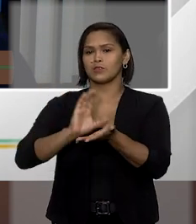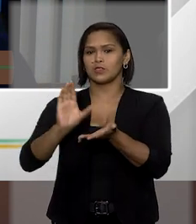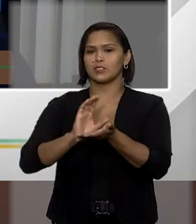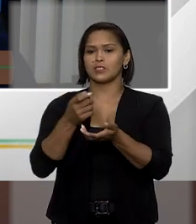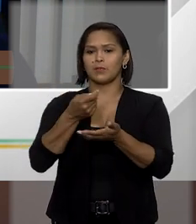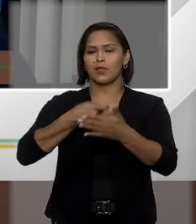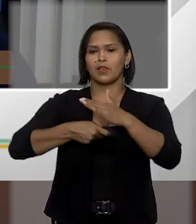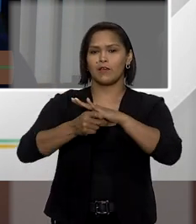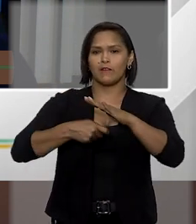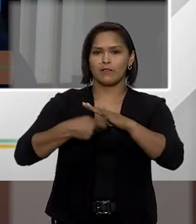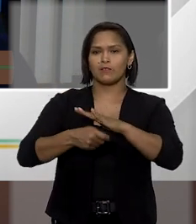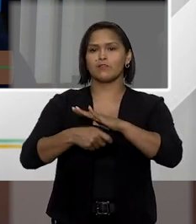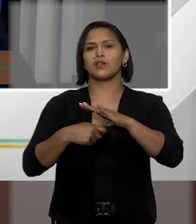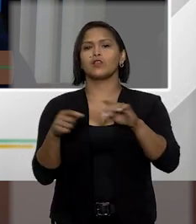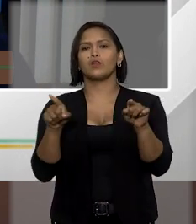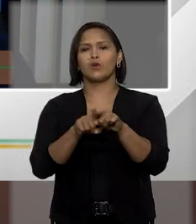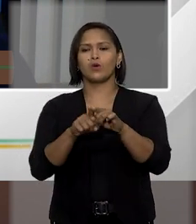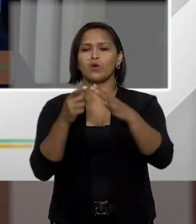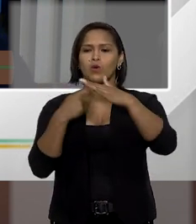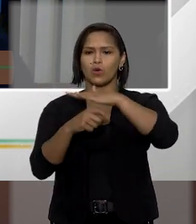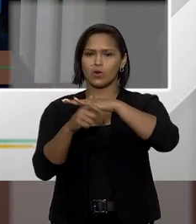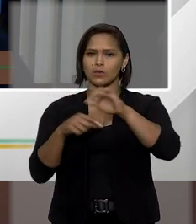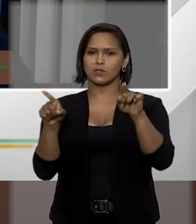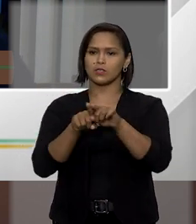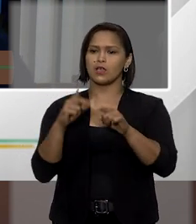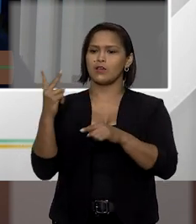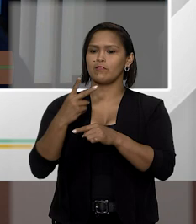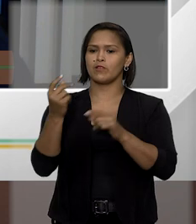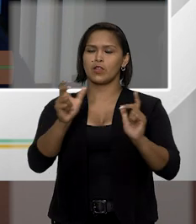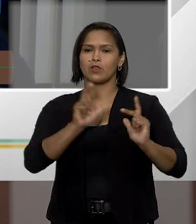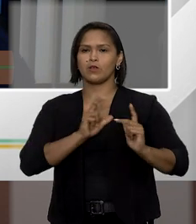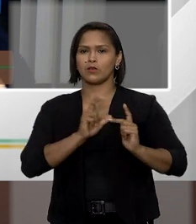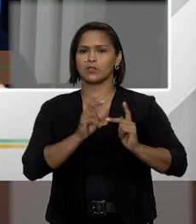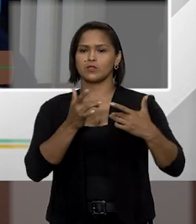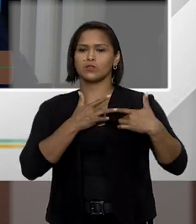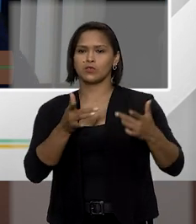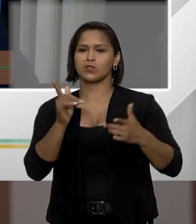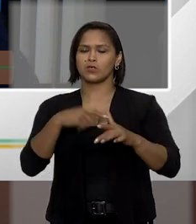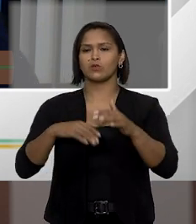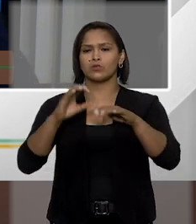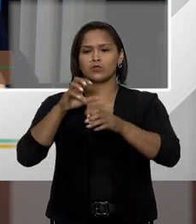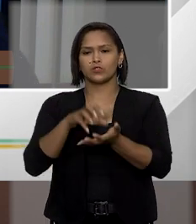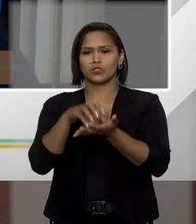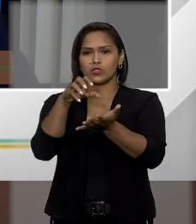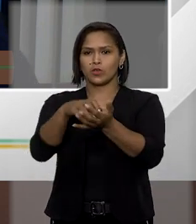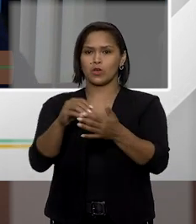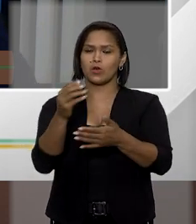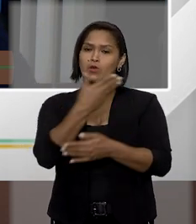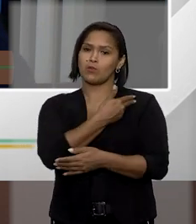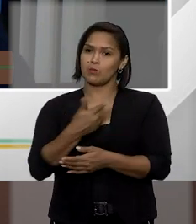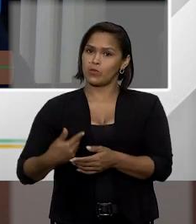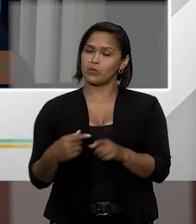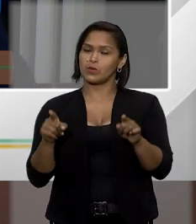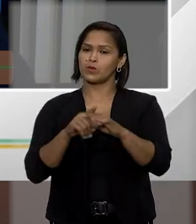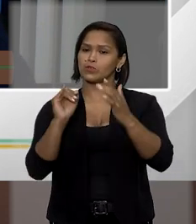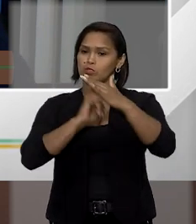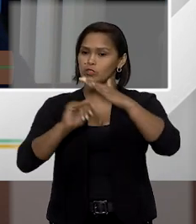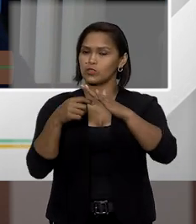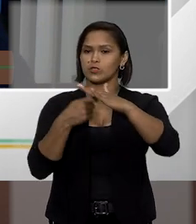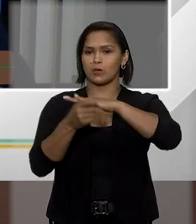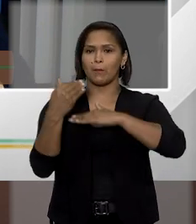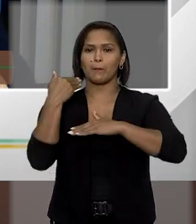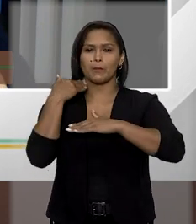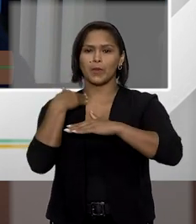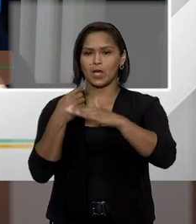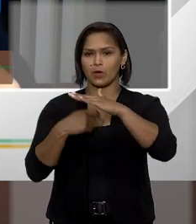receber incentivos, subsídios, subvenções, doações ou empréstimos de órgãos ou entidades públicas ou até de instituições